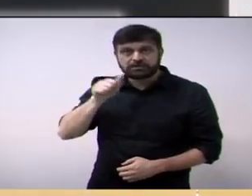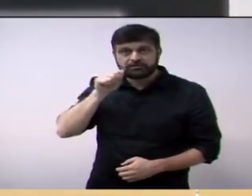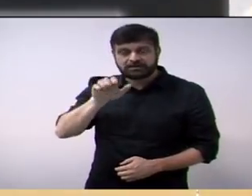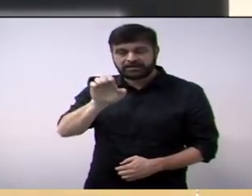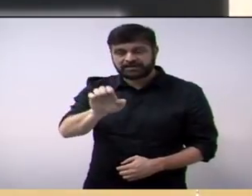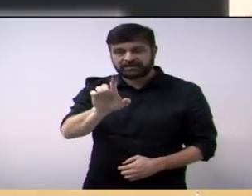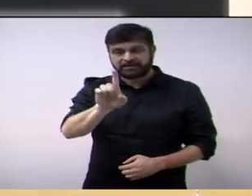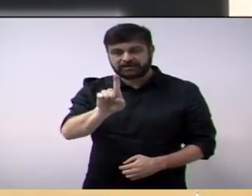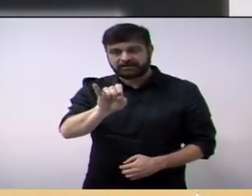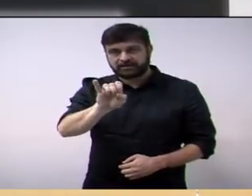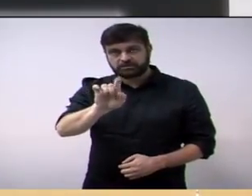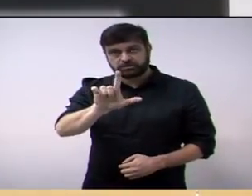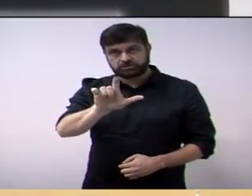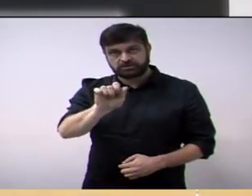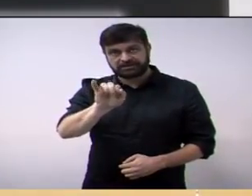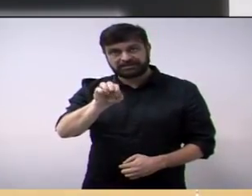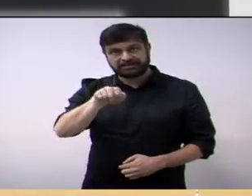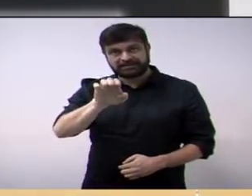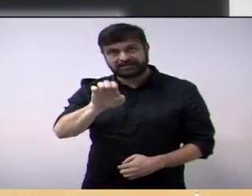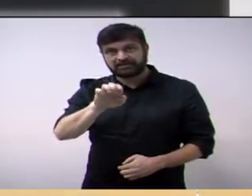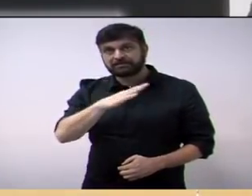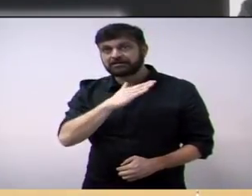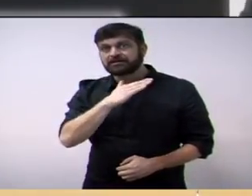Edilaine Cristina Paiola Manzan.